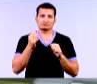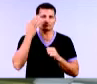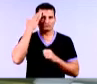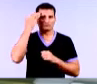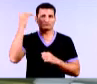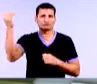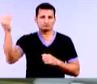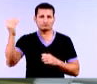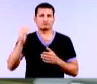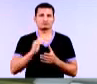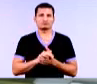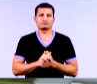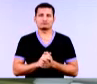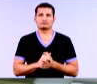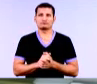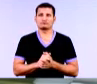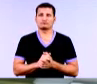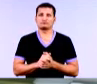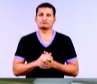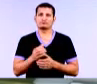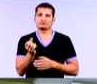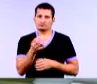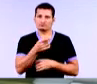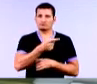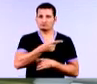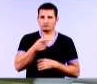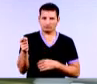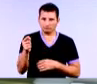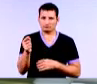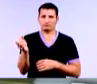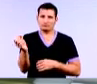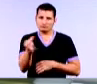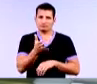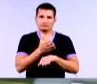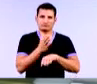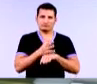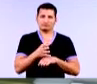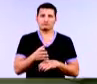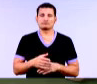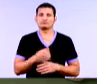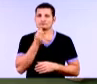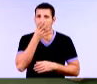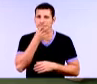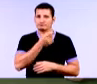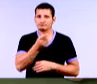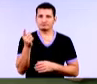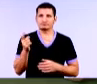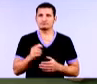nessa empreitada dessa nova semana com essas novas atividades. Tudo de bom para vocês.